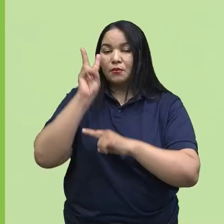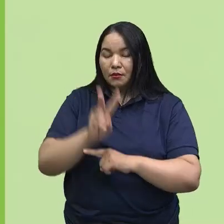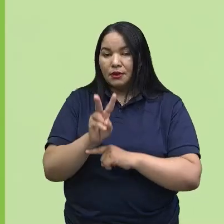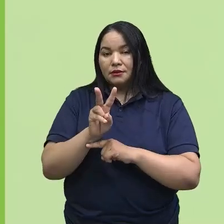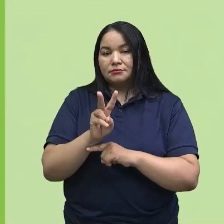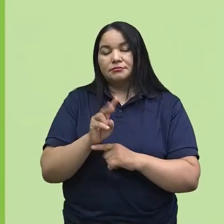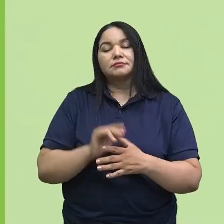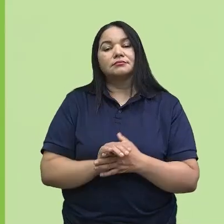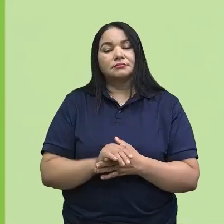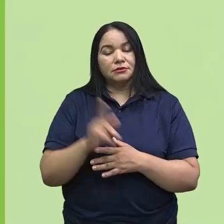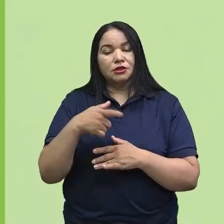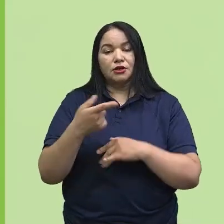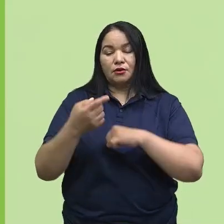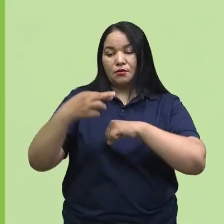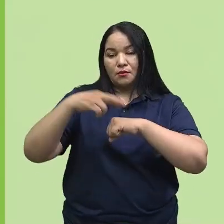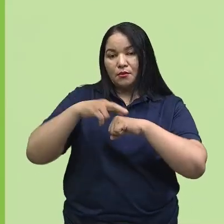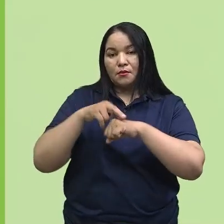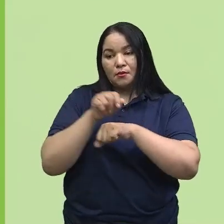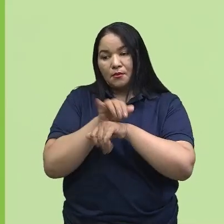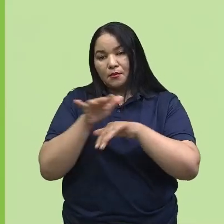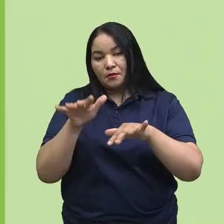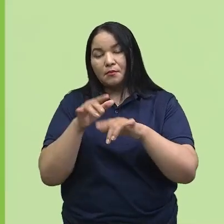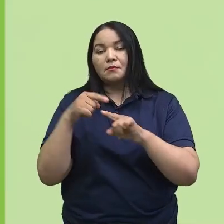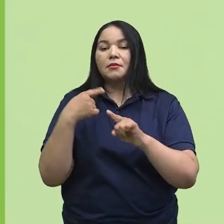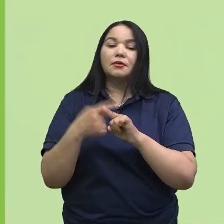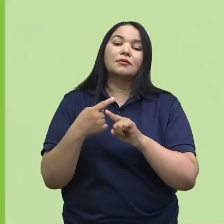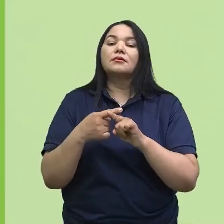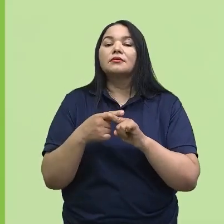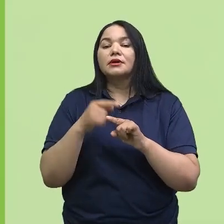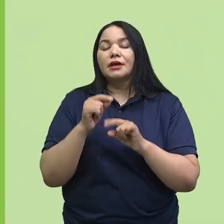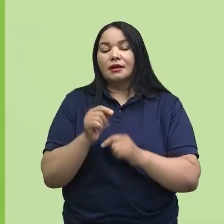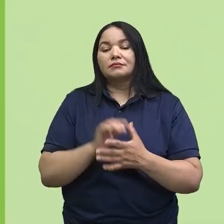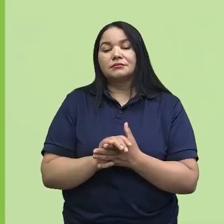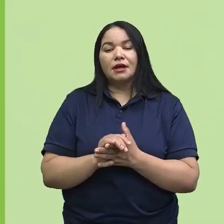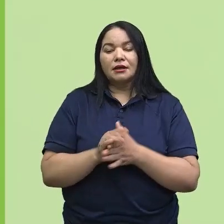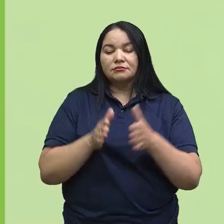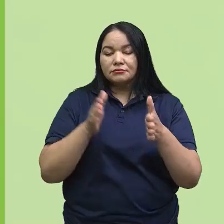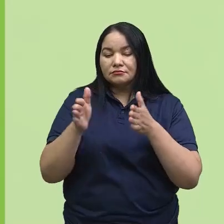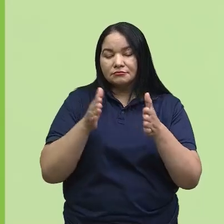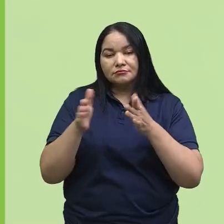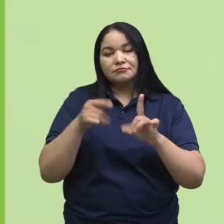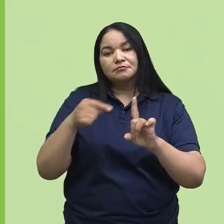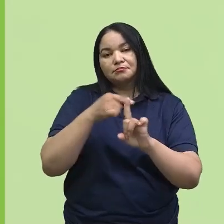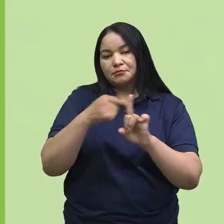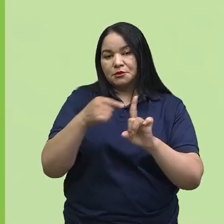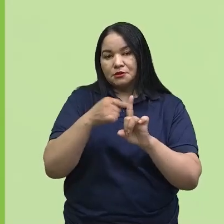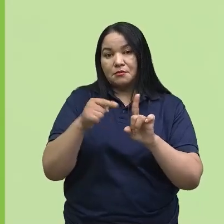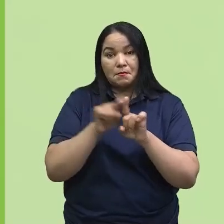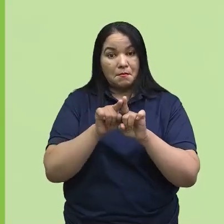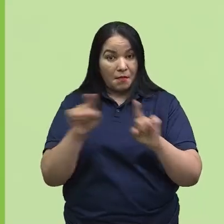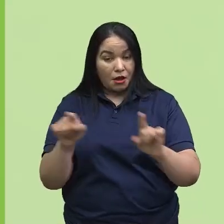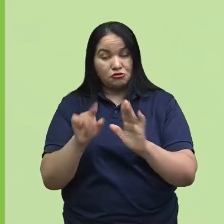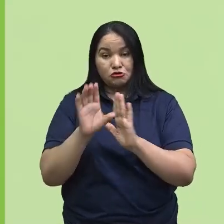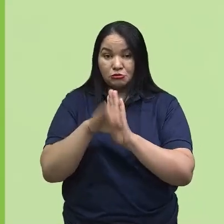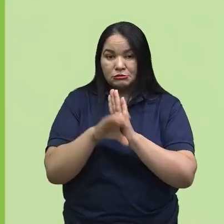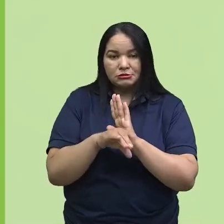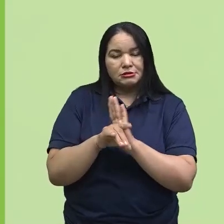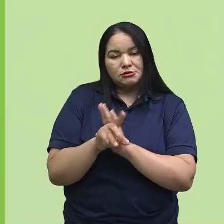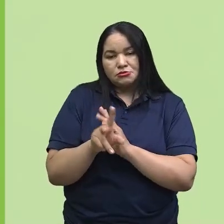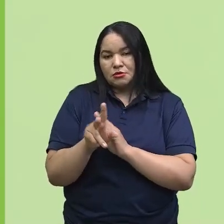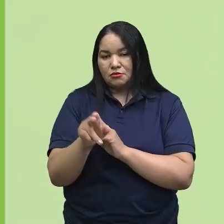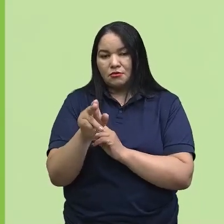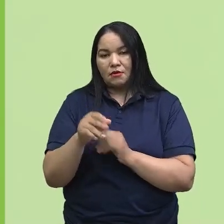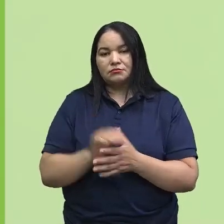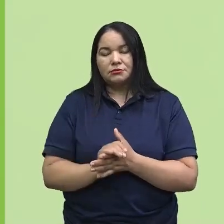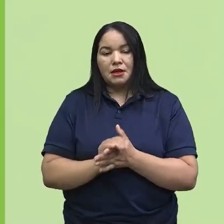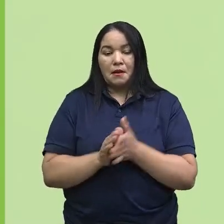sendo observado e analisado para poder determinar essa meia-vida. Mas o conceito é o mesmo. Chegou aquele